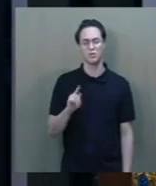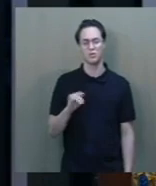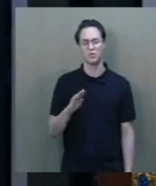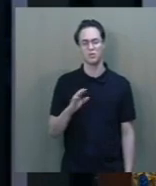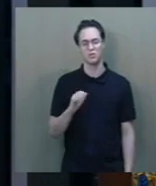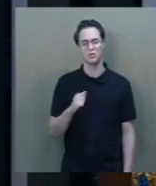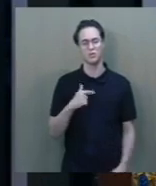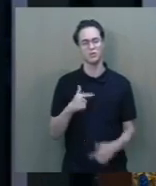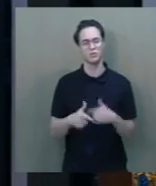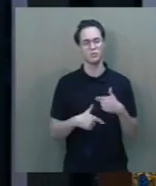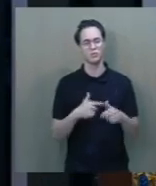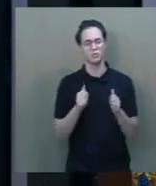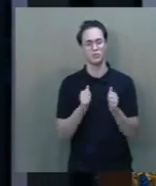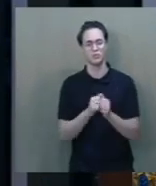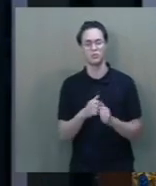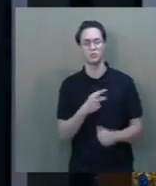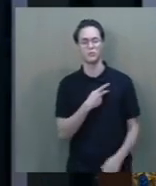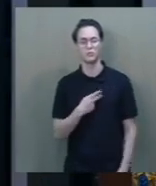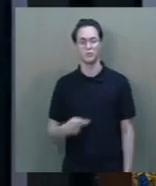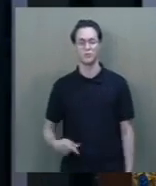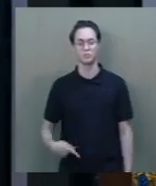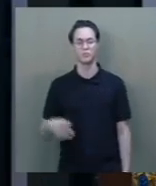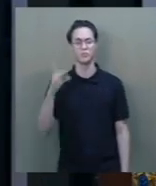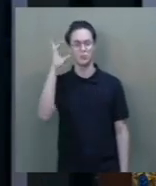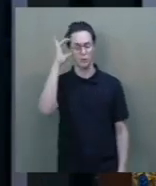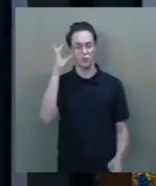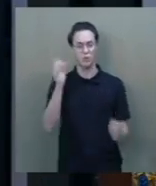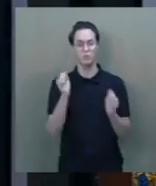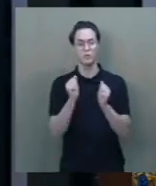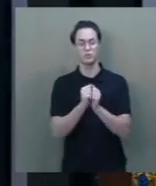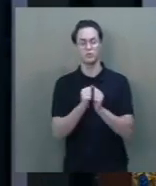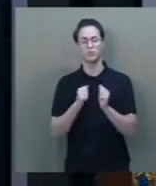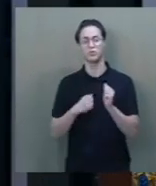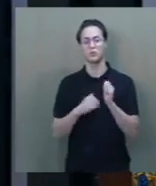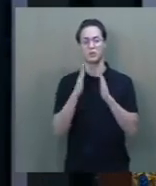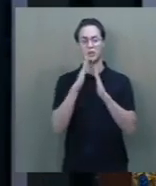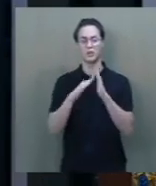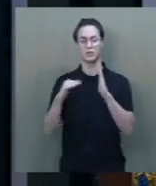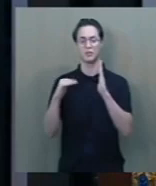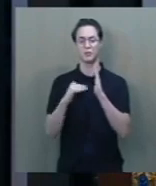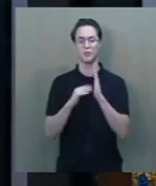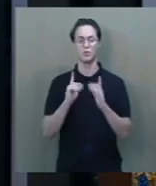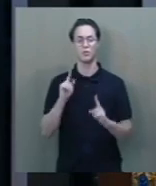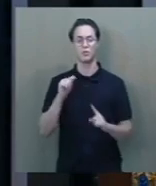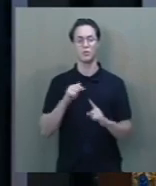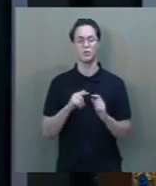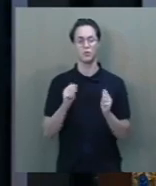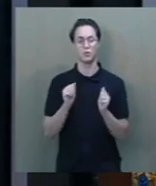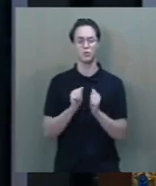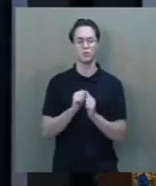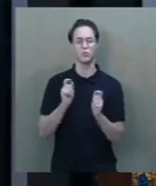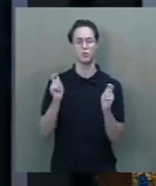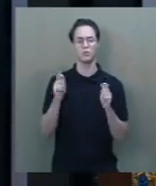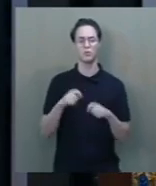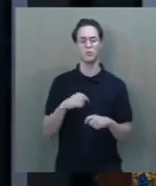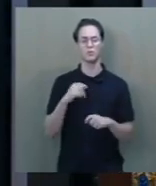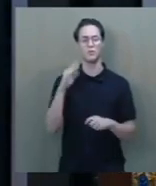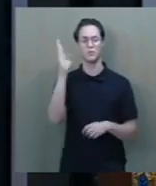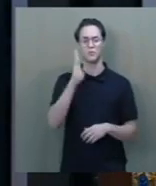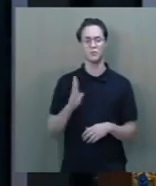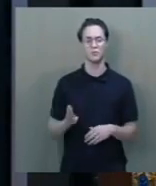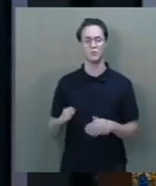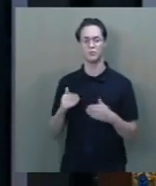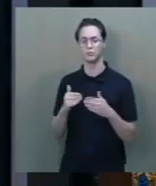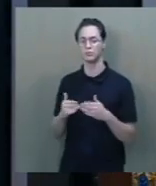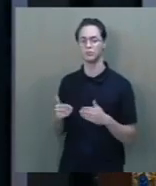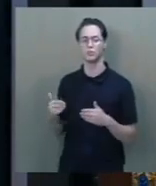duramente com a presidente Dilma e a Casa Civil, para que o Brasil pudesse ser visto de trás para diante. Não apenas com os